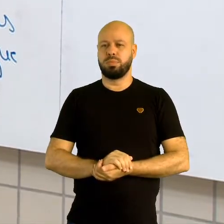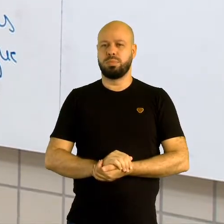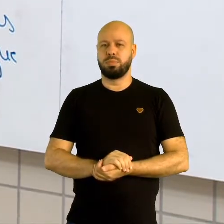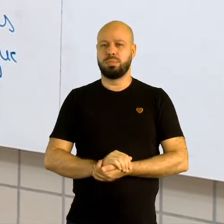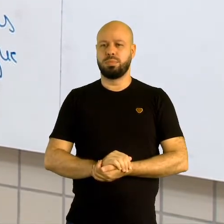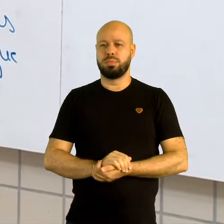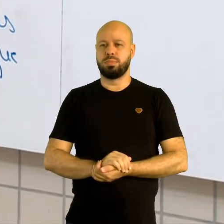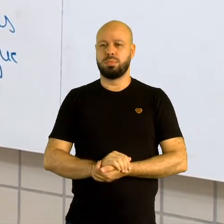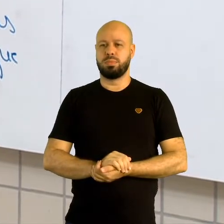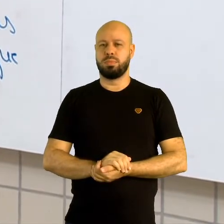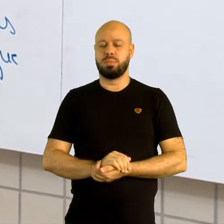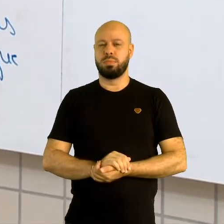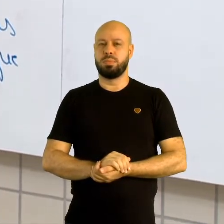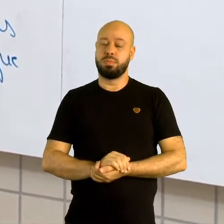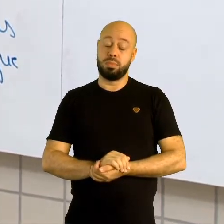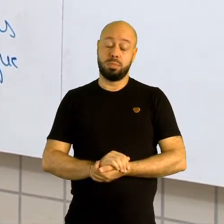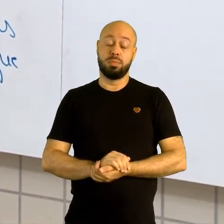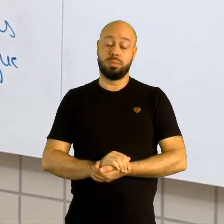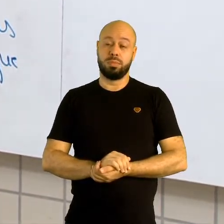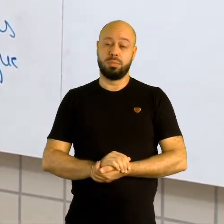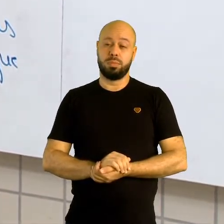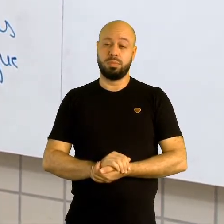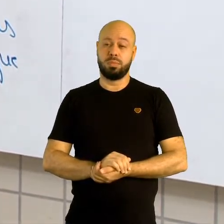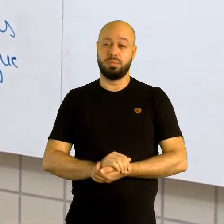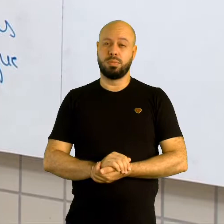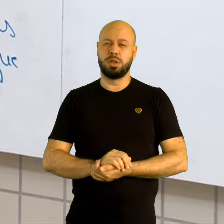Que aí temos então